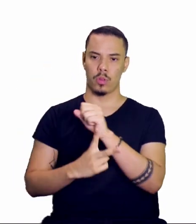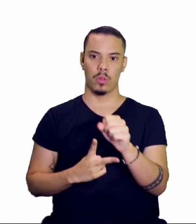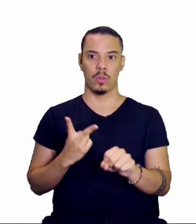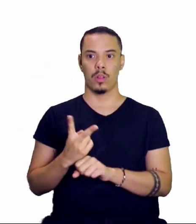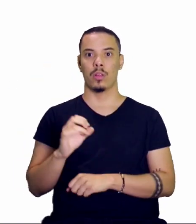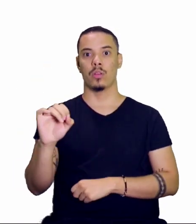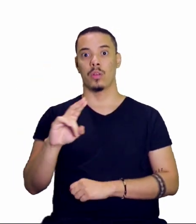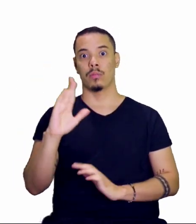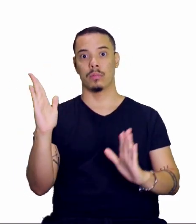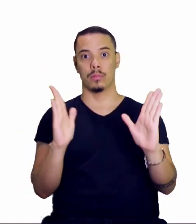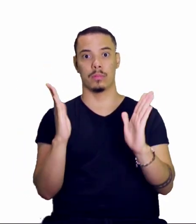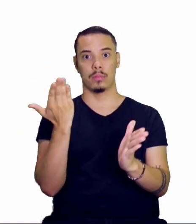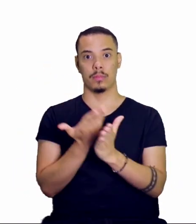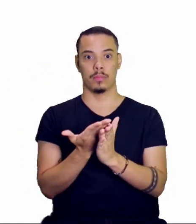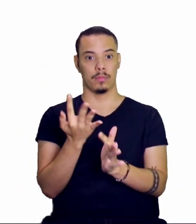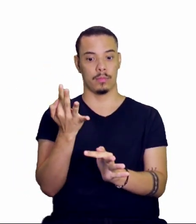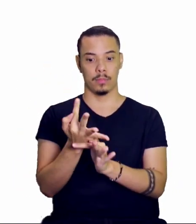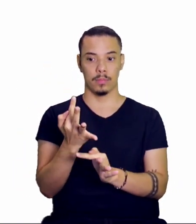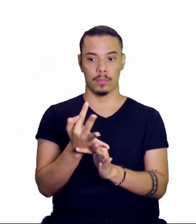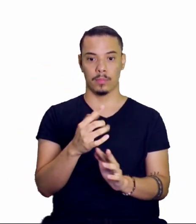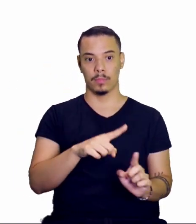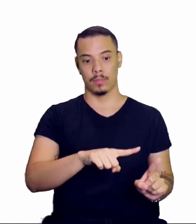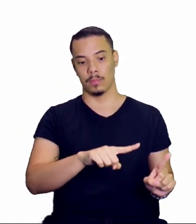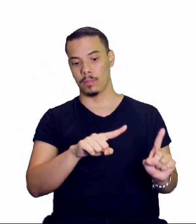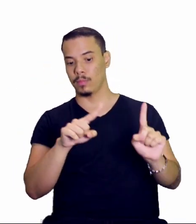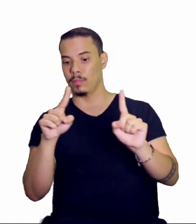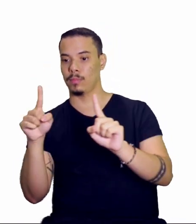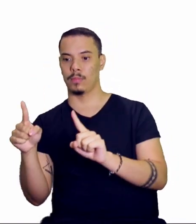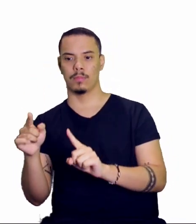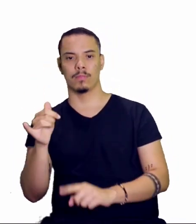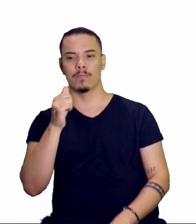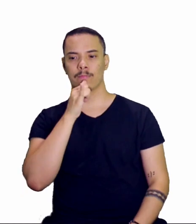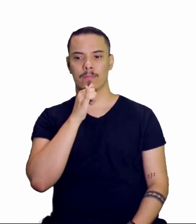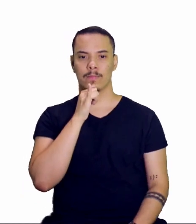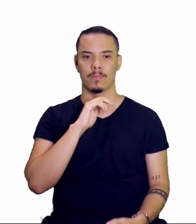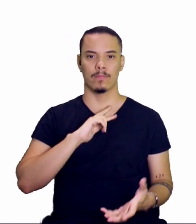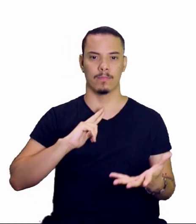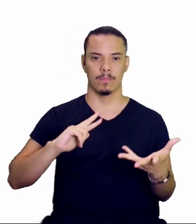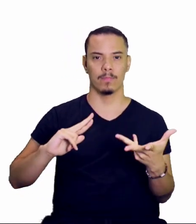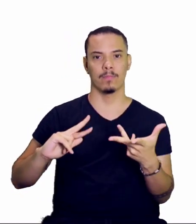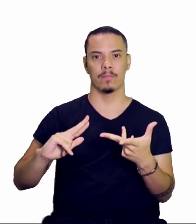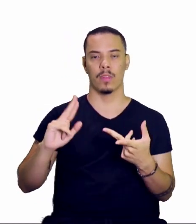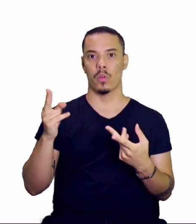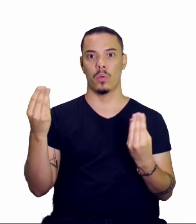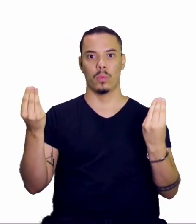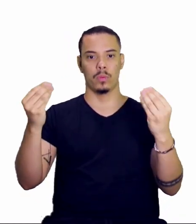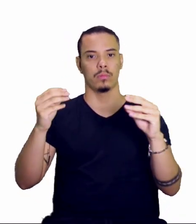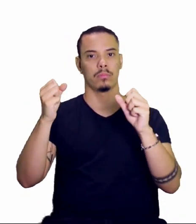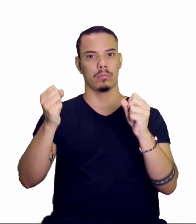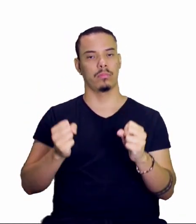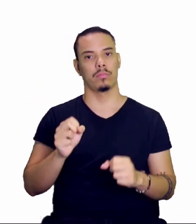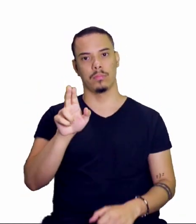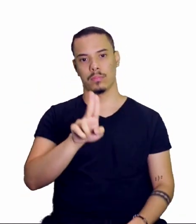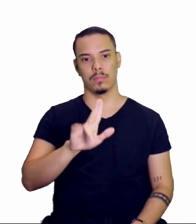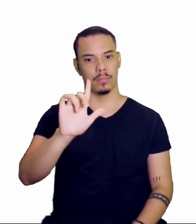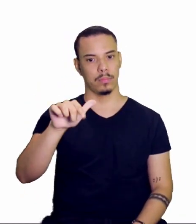aula de física, por A exemplo. duração da né? aula de física. Duração da aula de Os física. exemplos são muitos. A gente colocou esses aí, eles podem usar outros exemplos. Exato. Se tiverem dúvida,